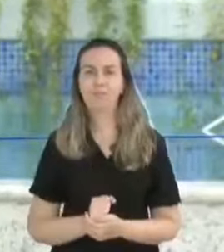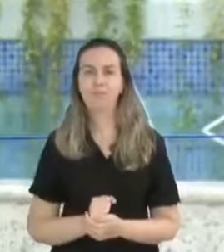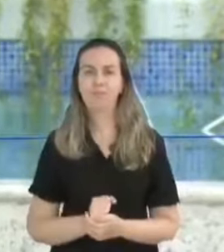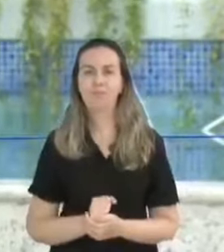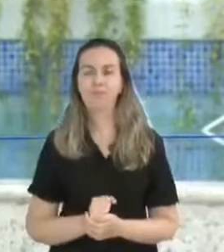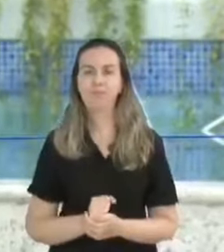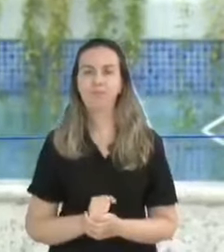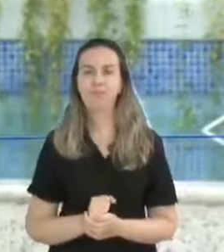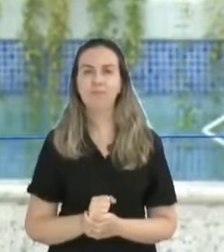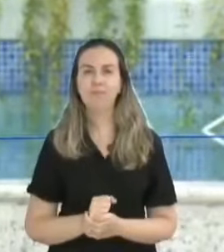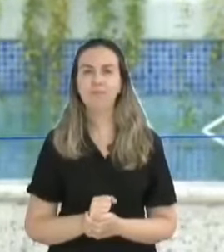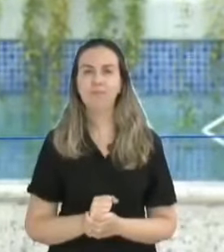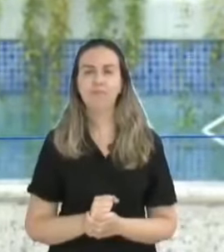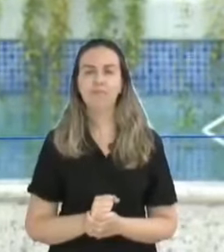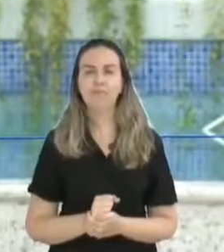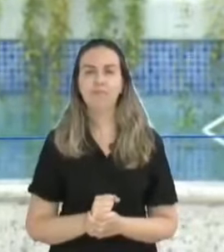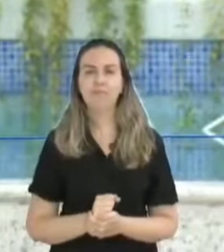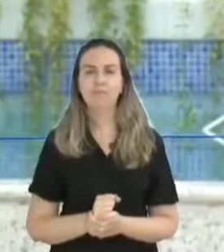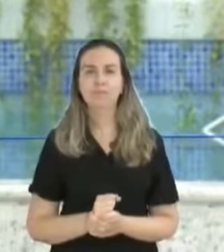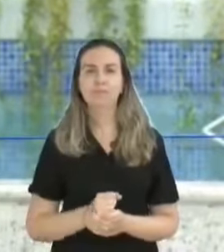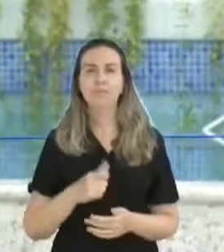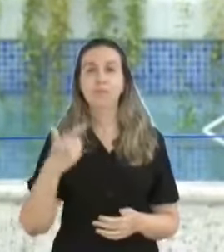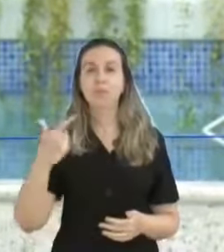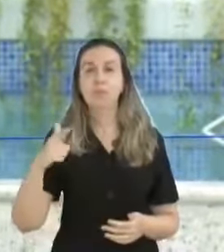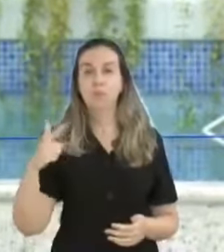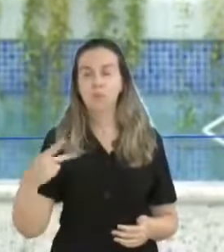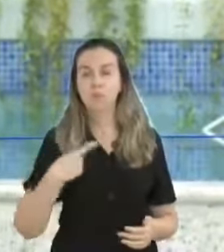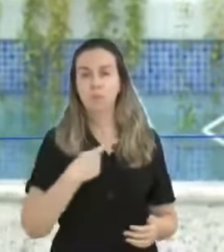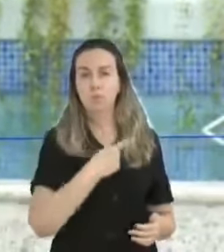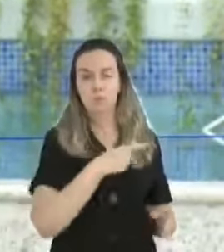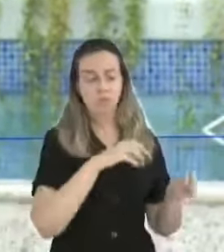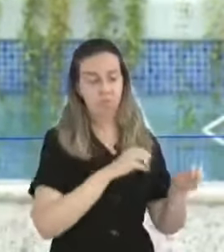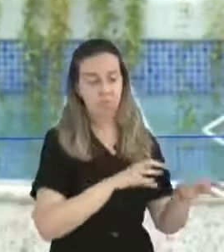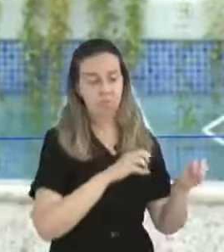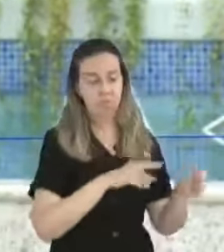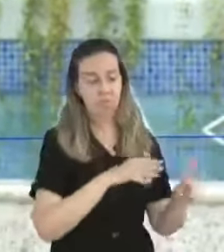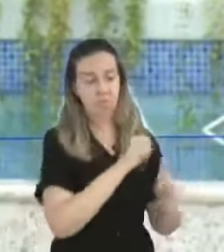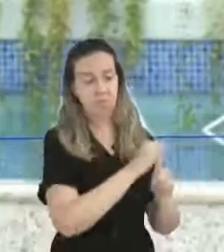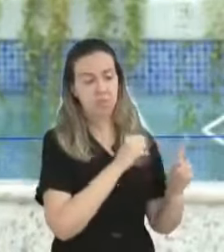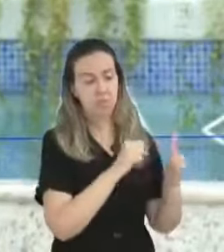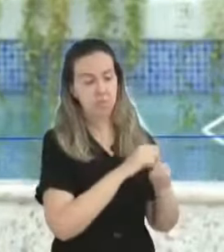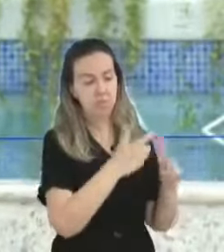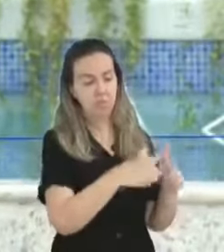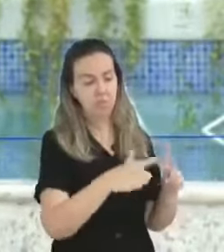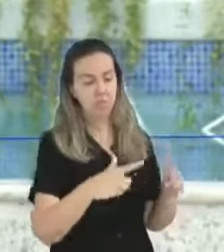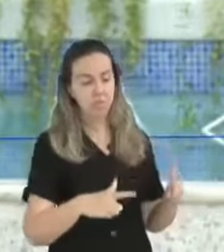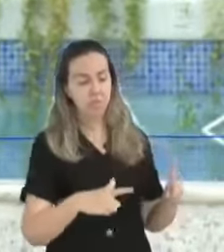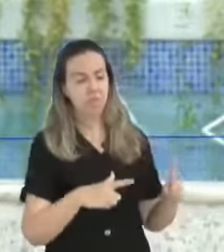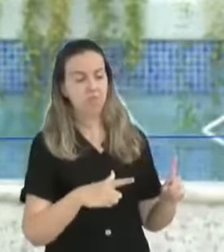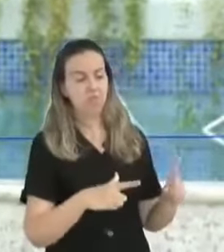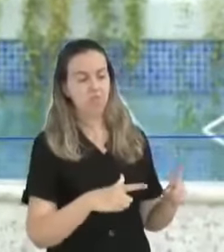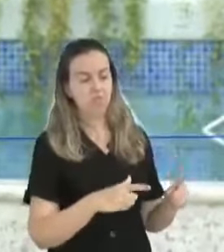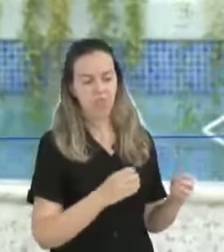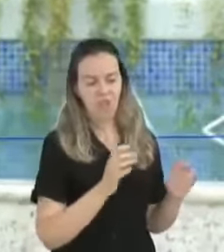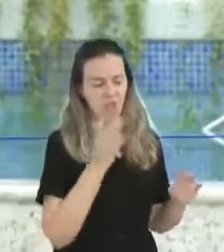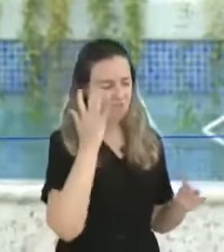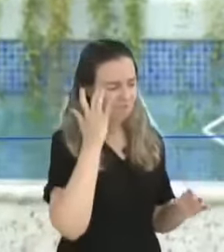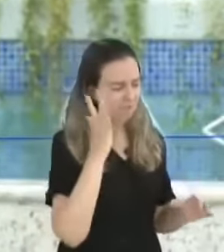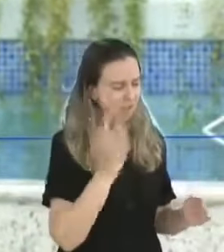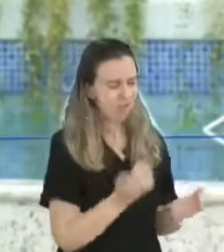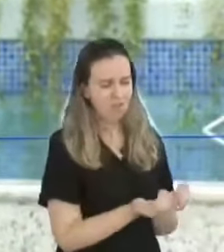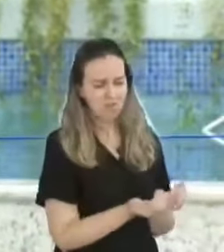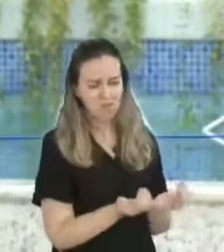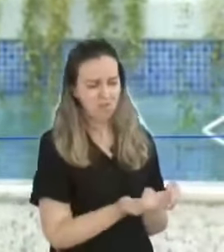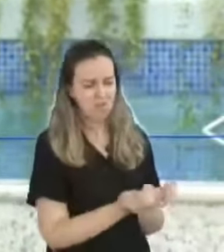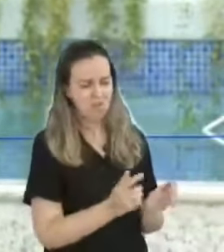pregadores preguem um evangelho light, que satisfaça, que se acomode na sua situação. Há